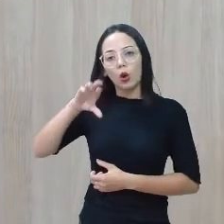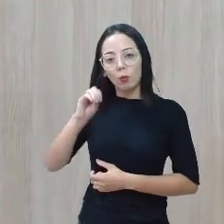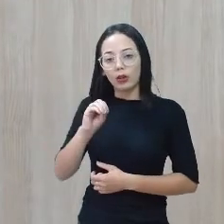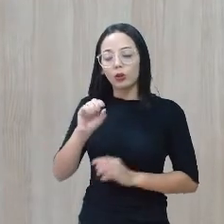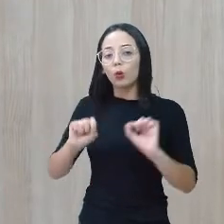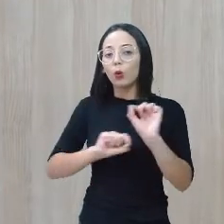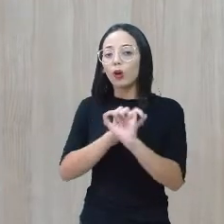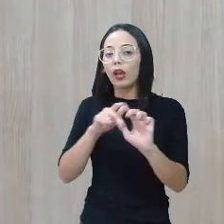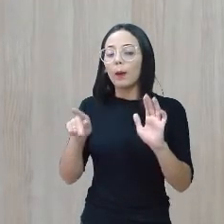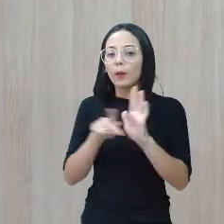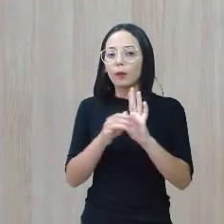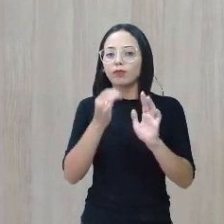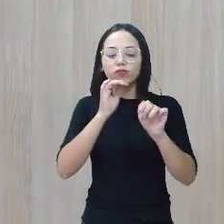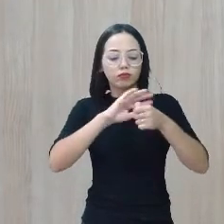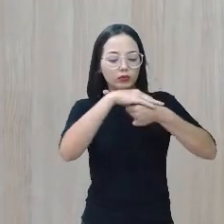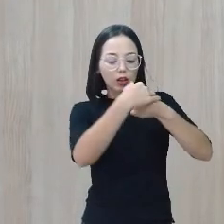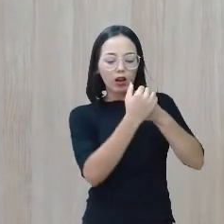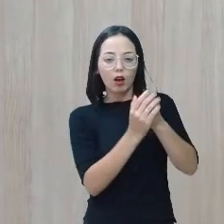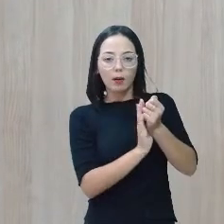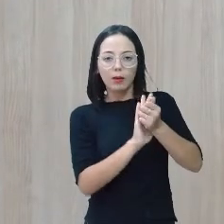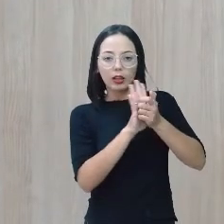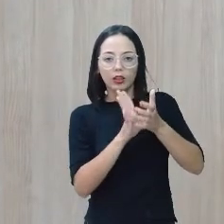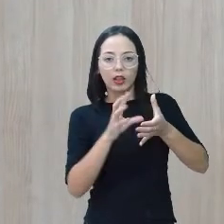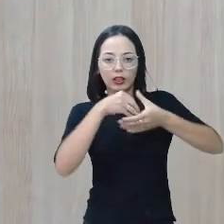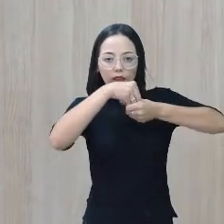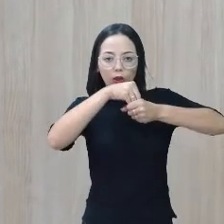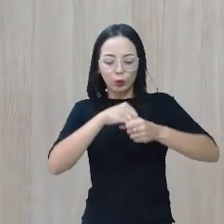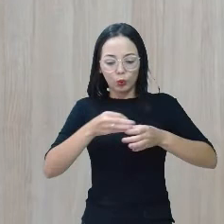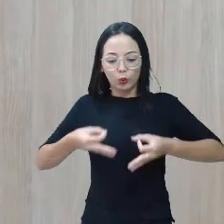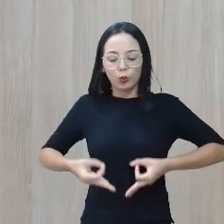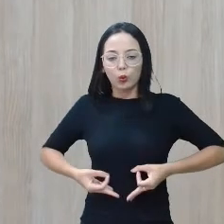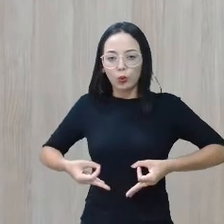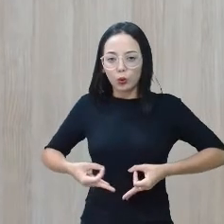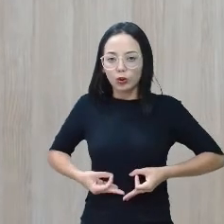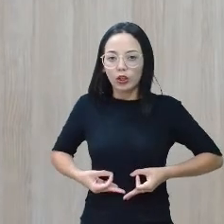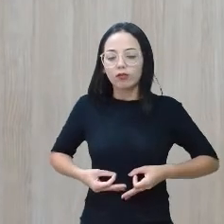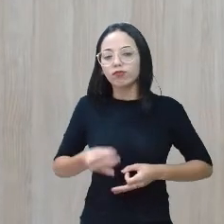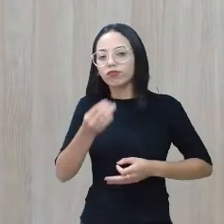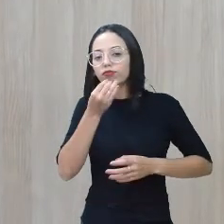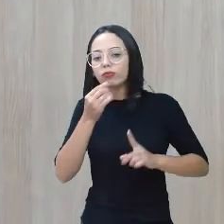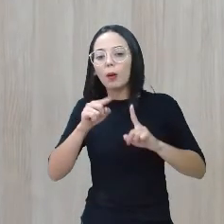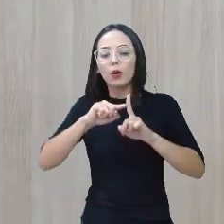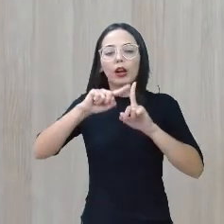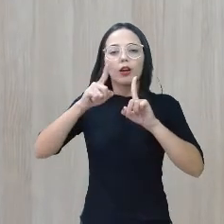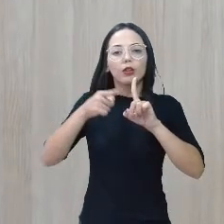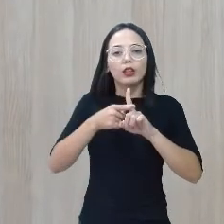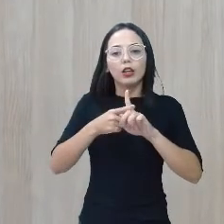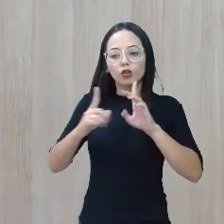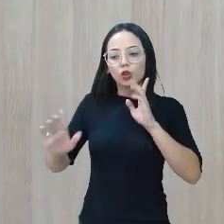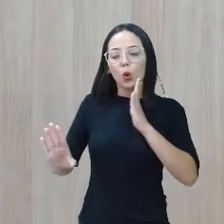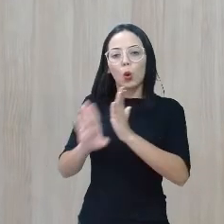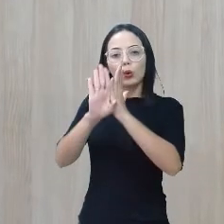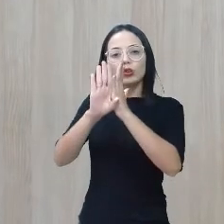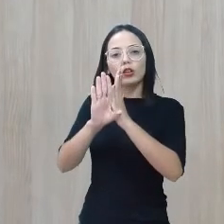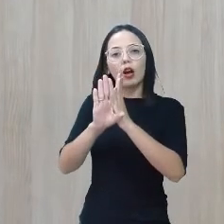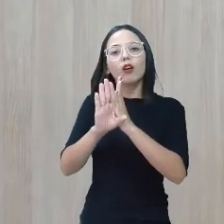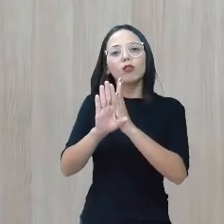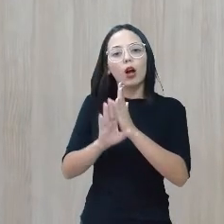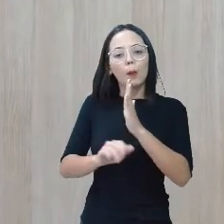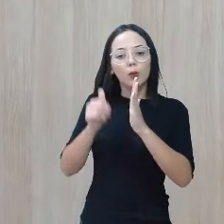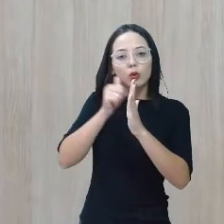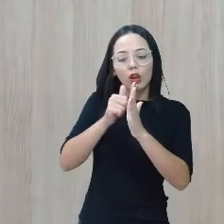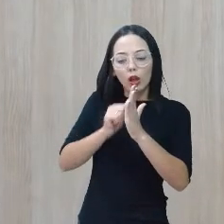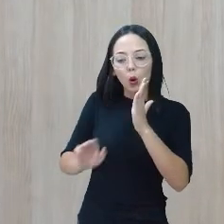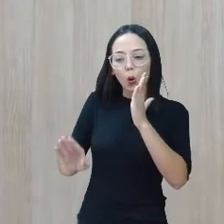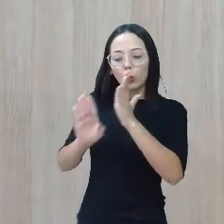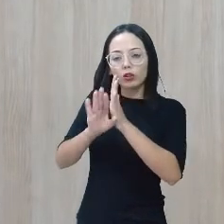é realmente a camada que reveste o útero. E é onde, quando ocorre a gravidez, né, o encontro do óvulo com o espermatozoide,